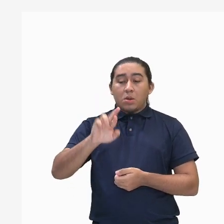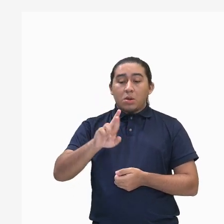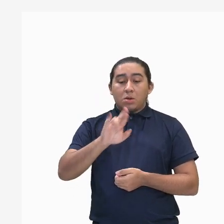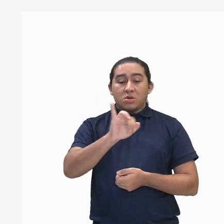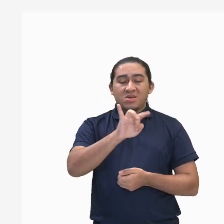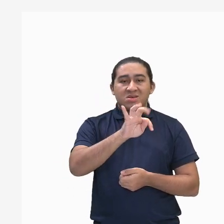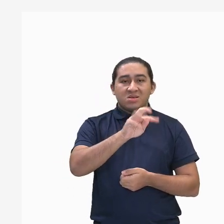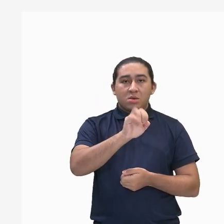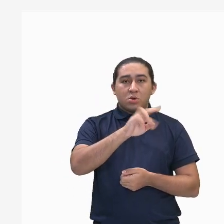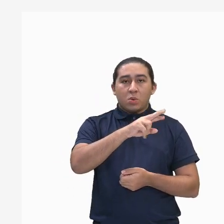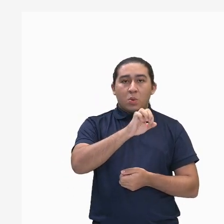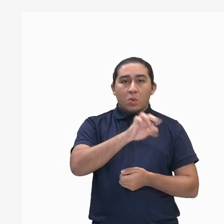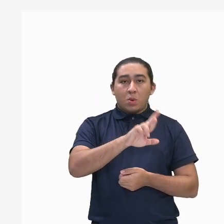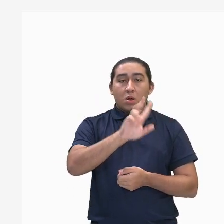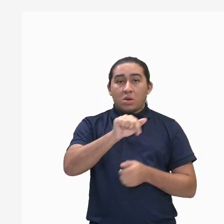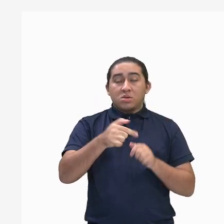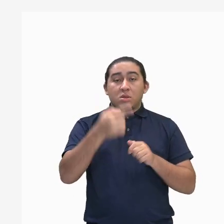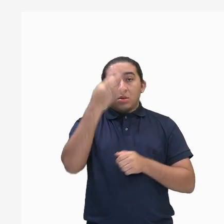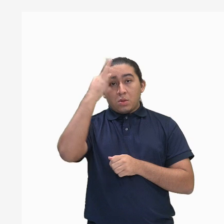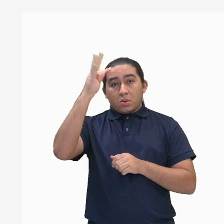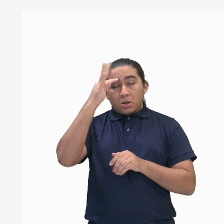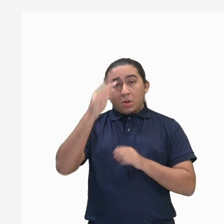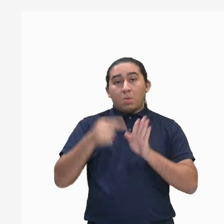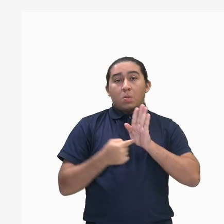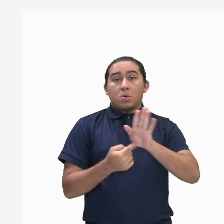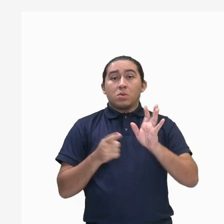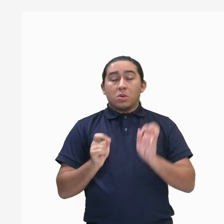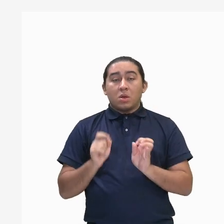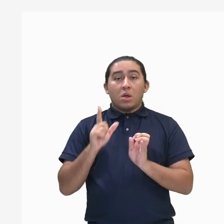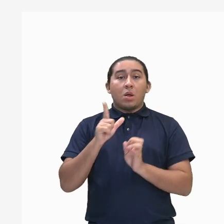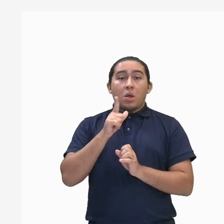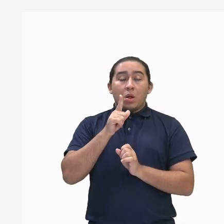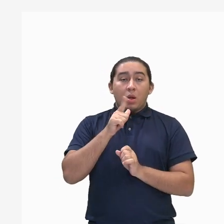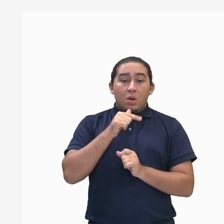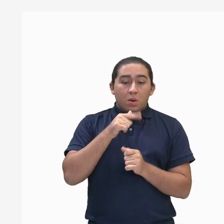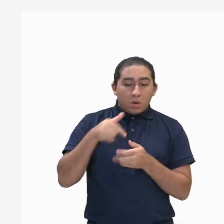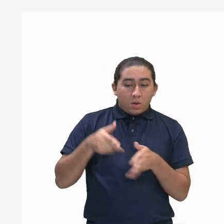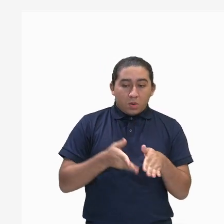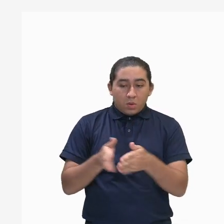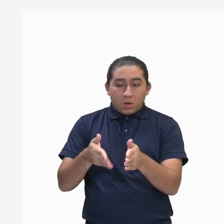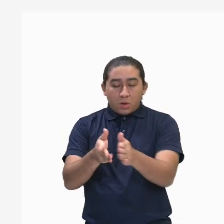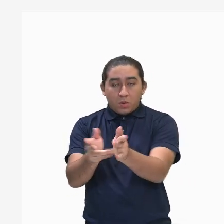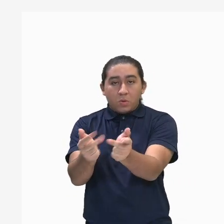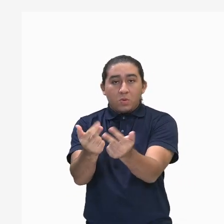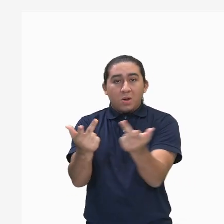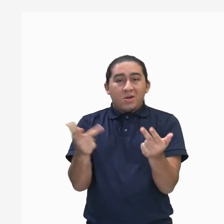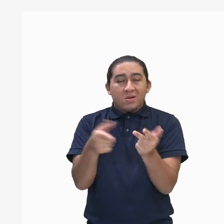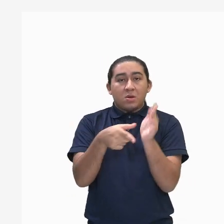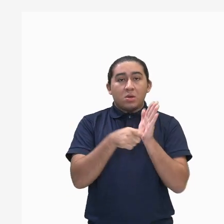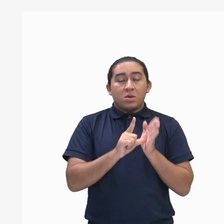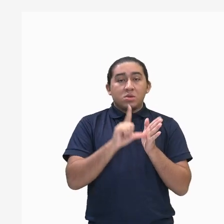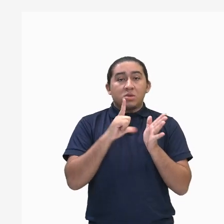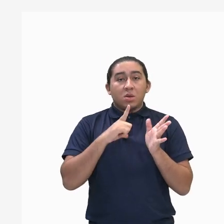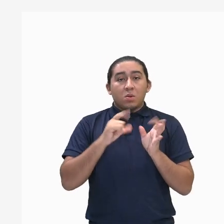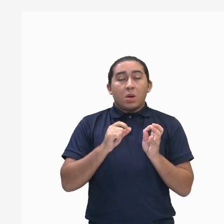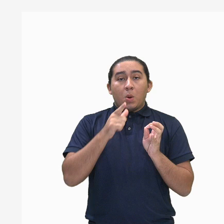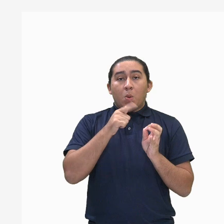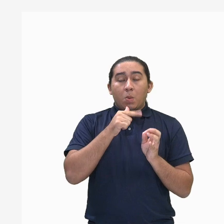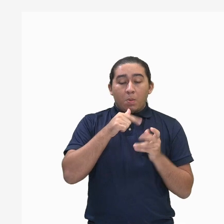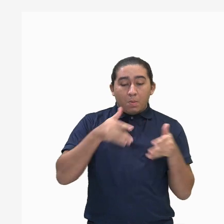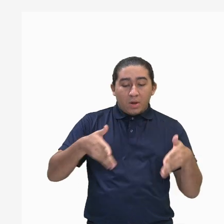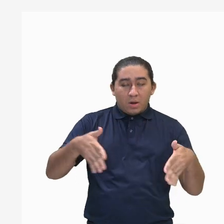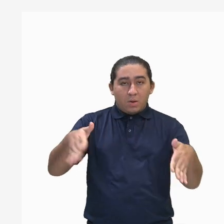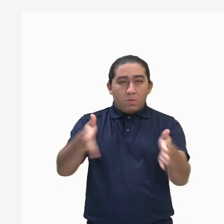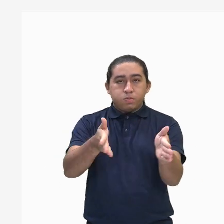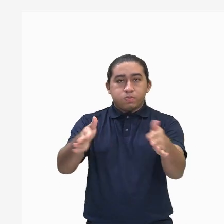Essa teoria propõe que a bacia já foi um mar interior que se fechou com a elevação dos Andes,